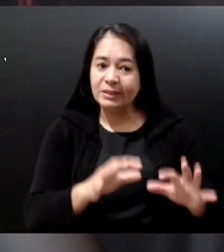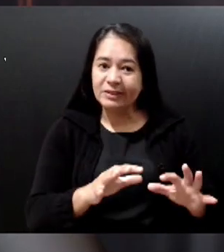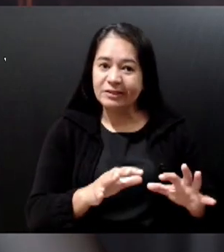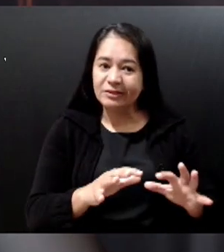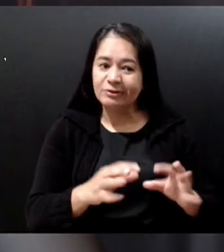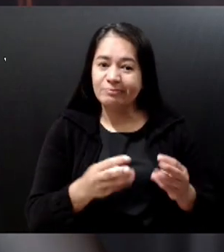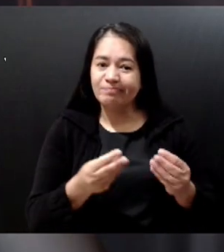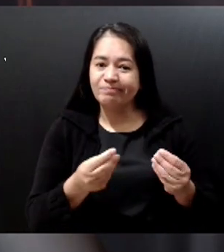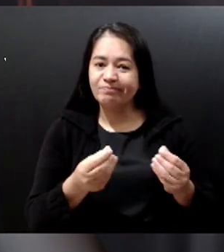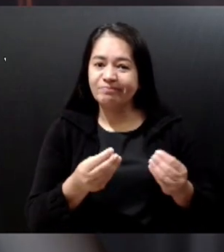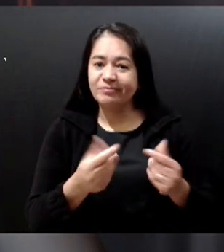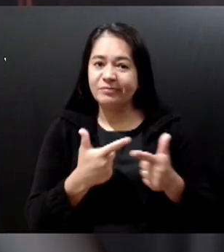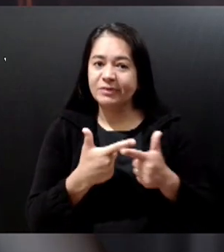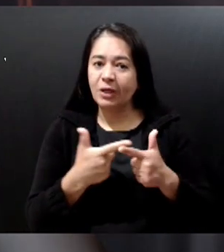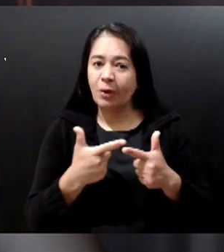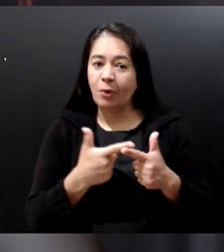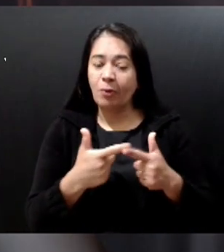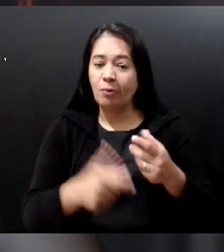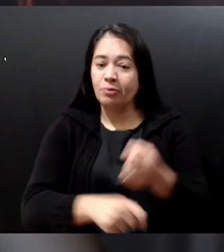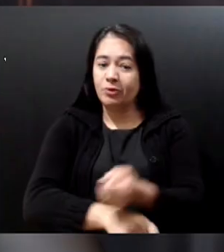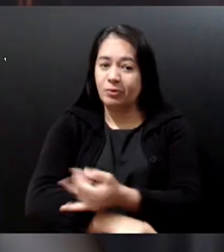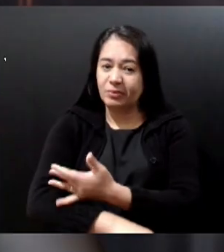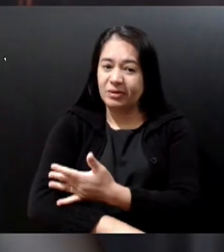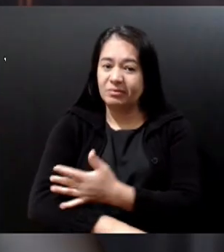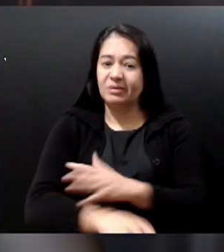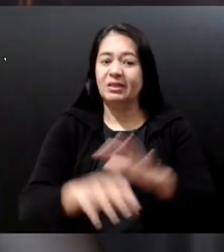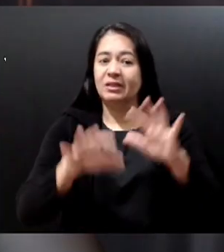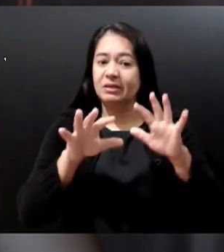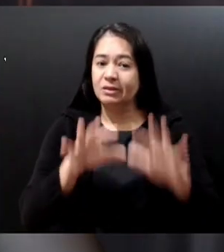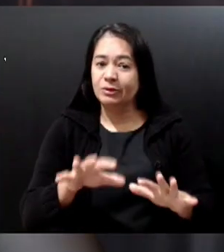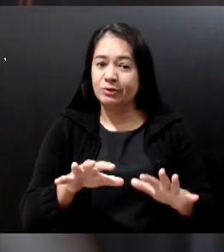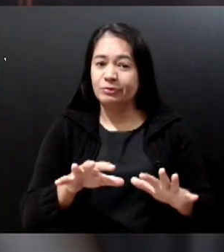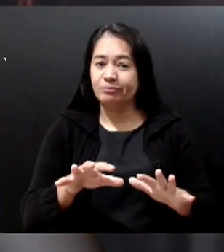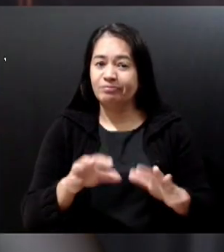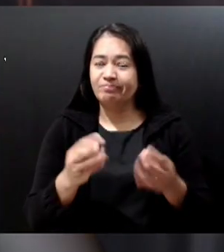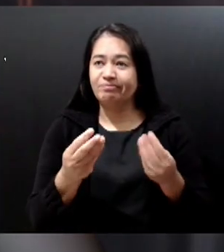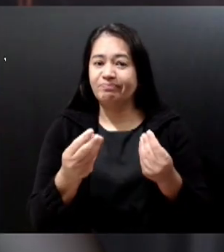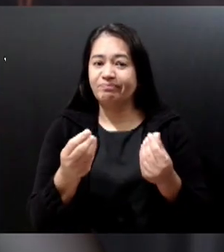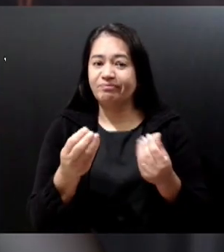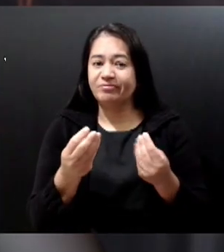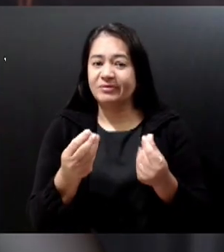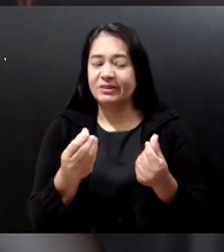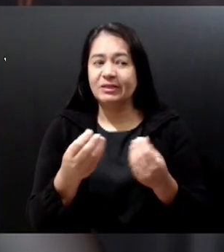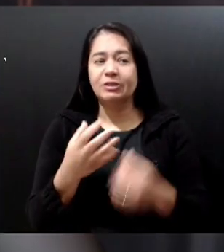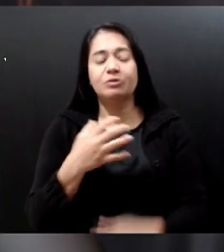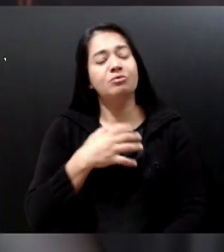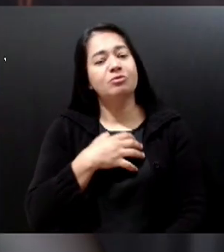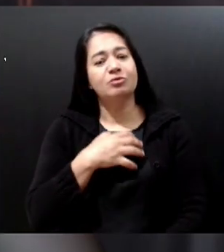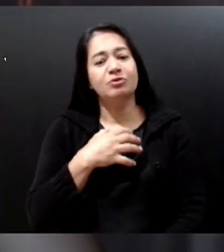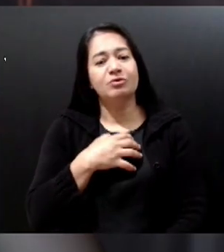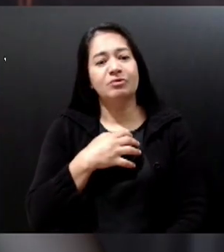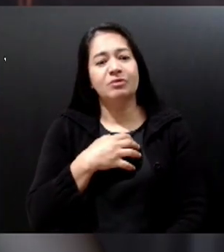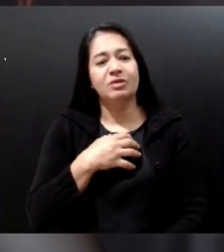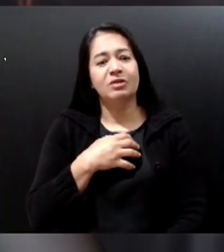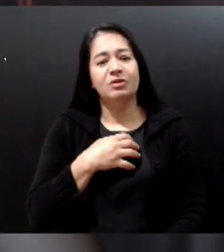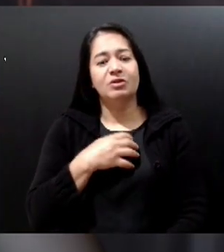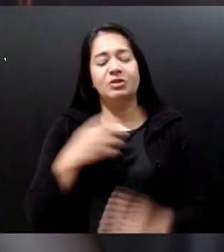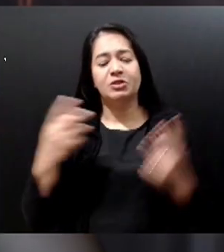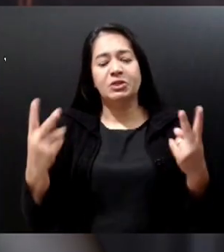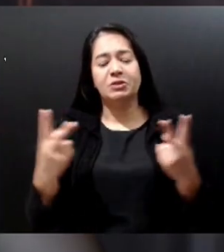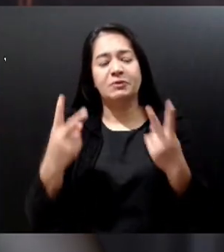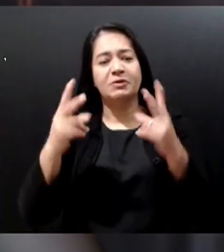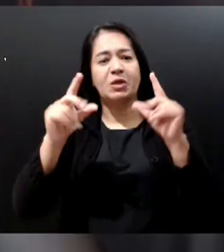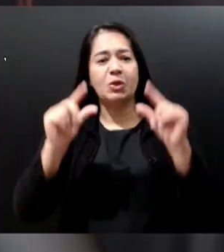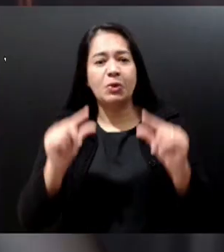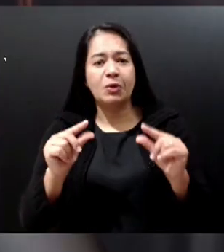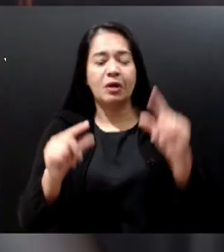problema emocional, isso cria para ela uma sensação de ter menos valor, uma dificuldade na questão